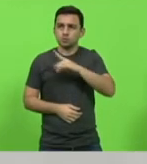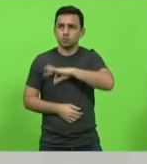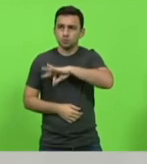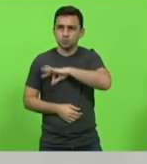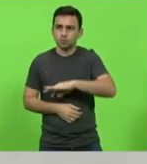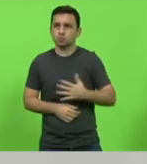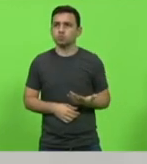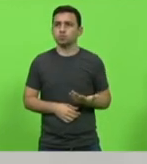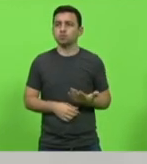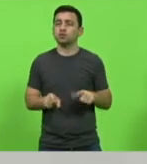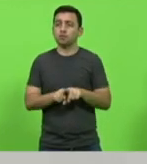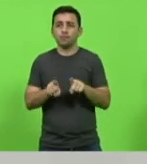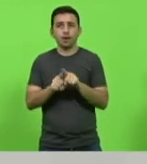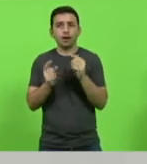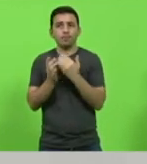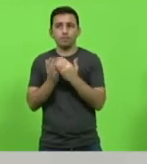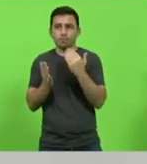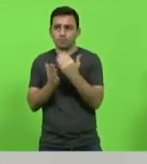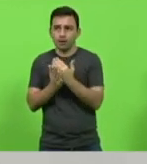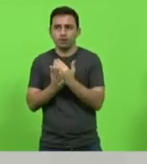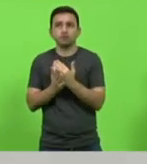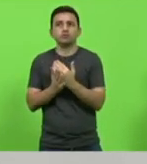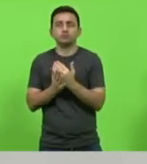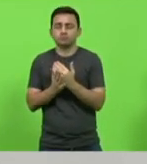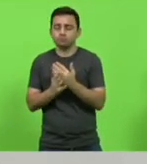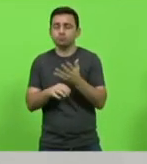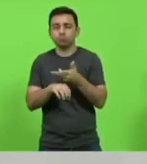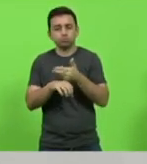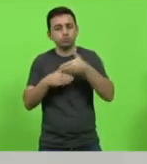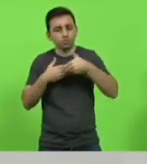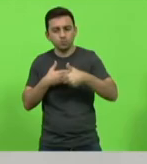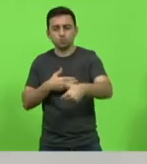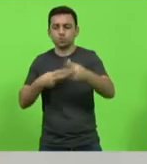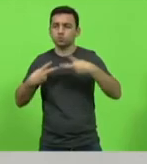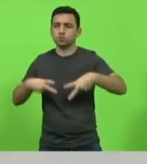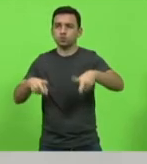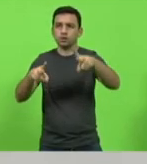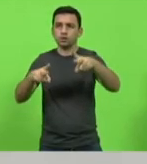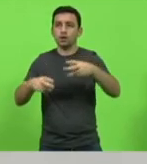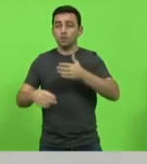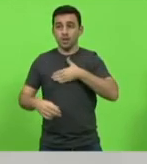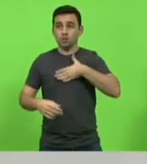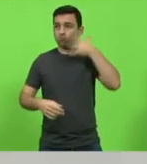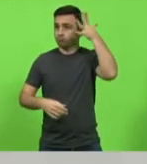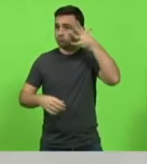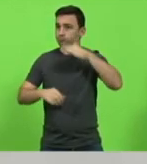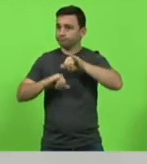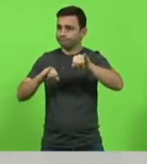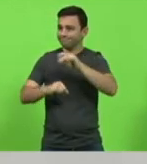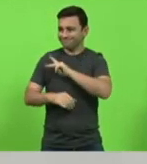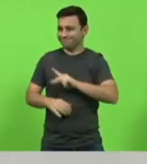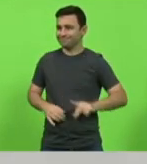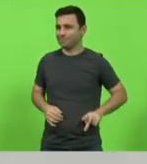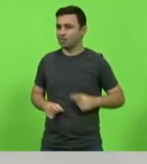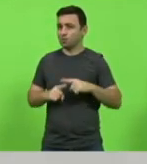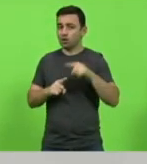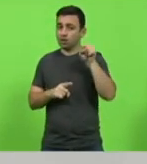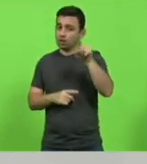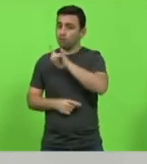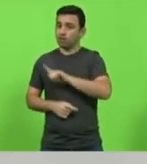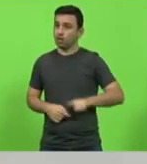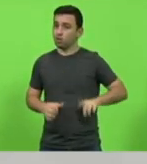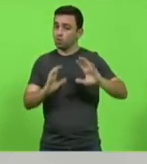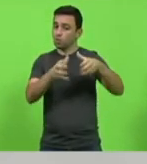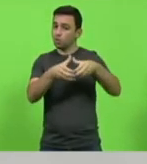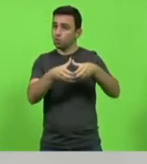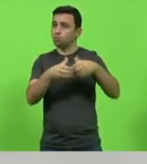mais se faz necessário para seguirmos adiante então Presidente eu fiz esse pronunciamento para apontar ao Governador e sua equipe